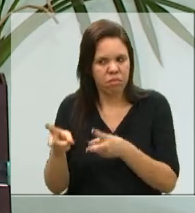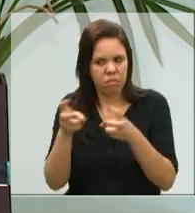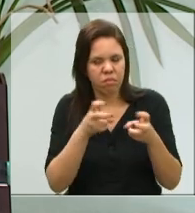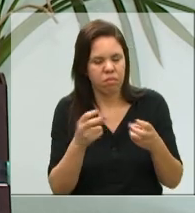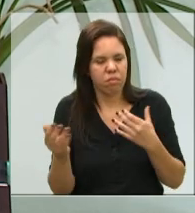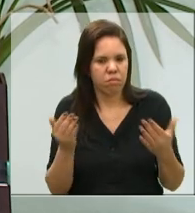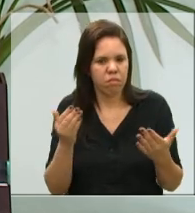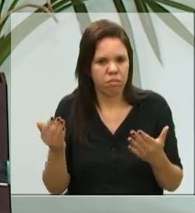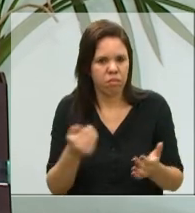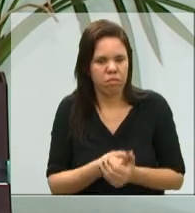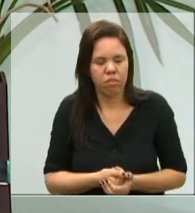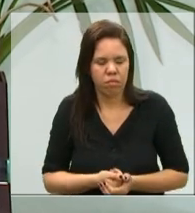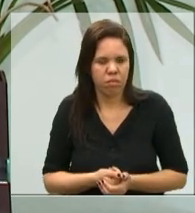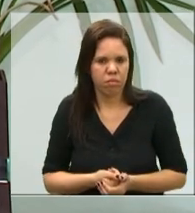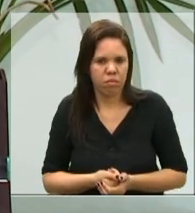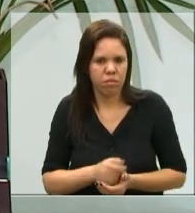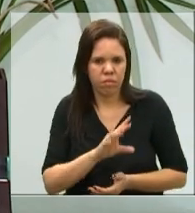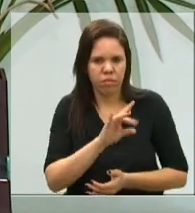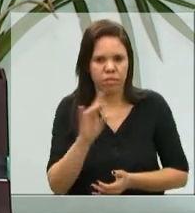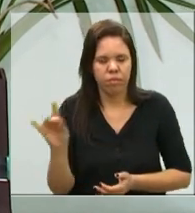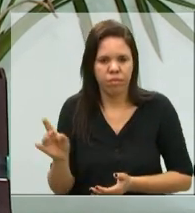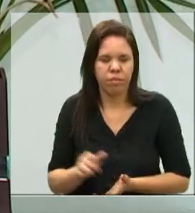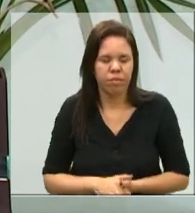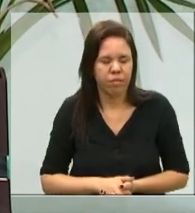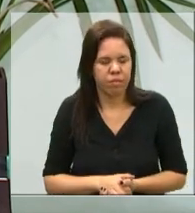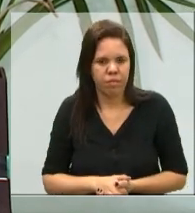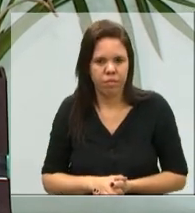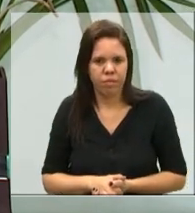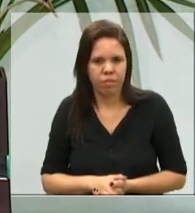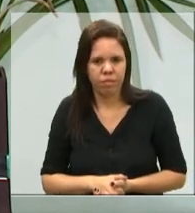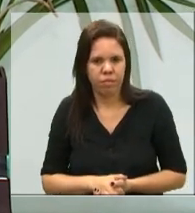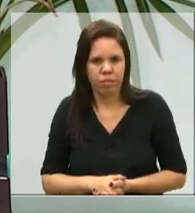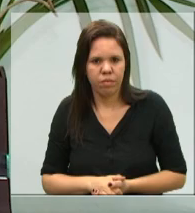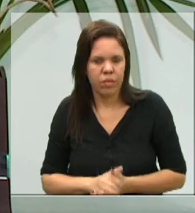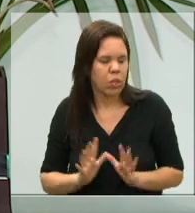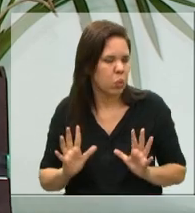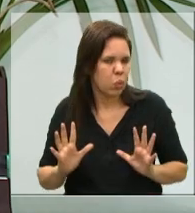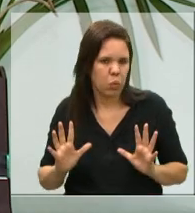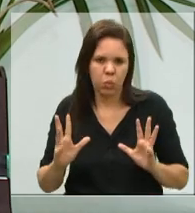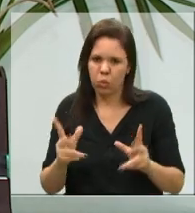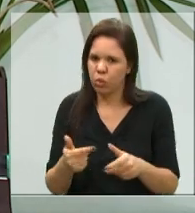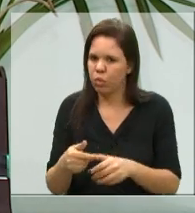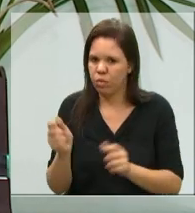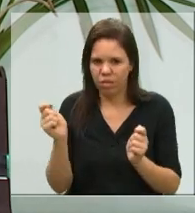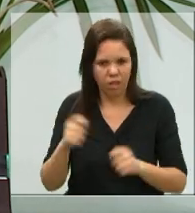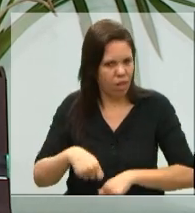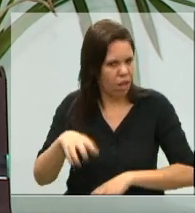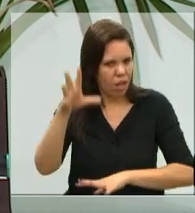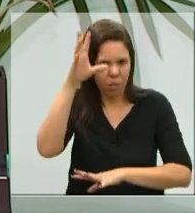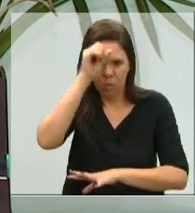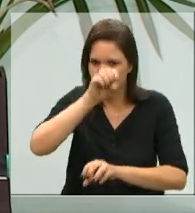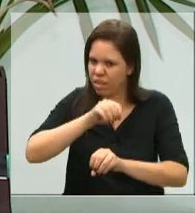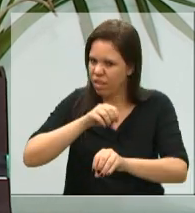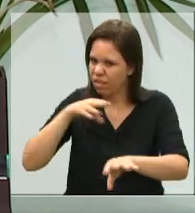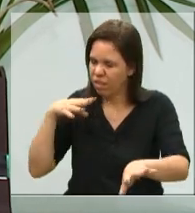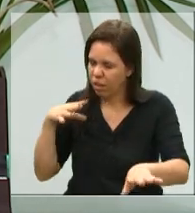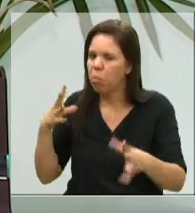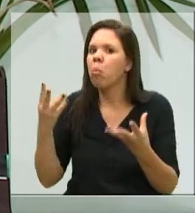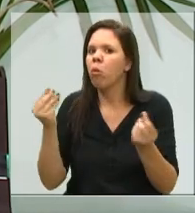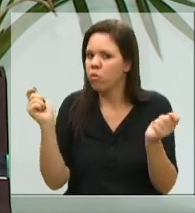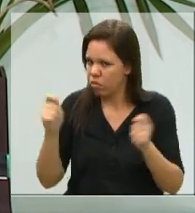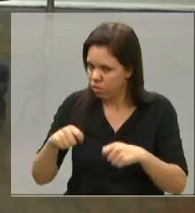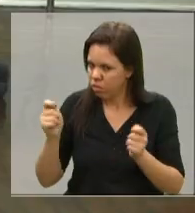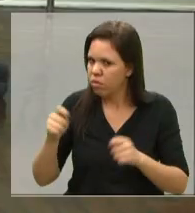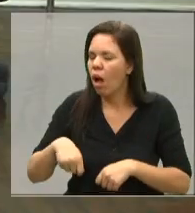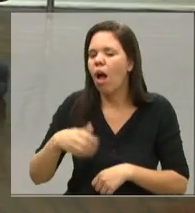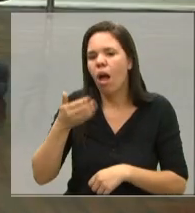cenários, nuances, peculiaridades de cada um deles, né? Nem tudo se aprende em EAD, mas muito se aprende. Eu acho que